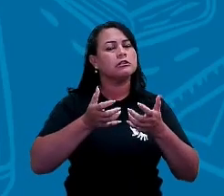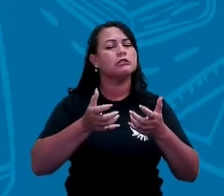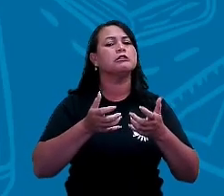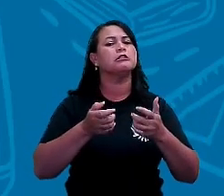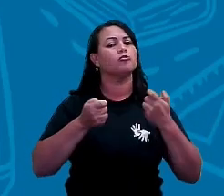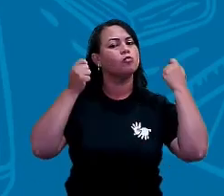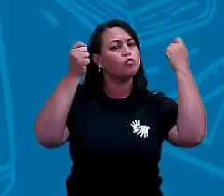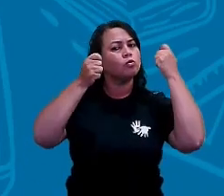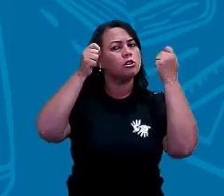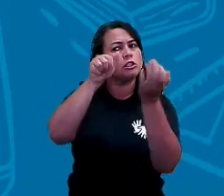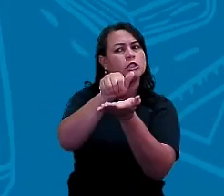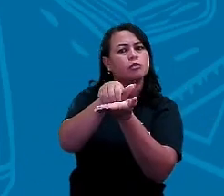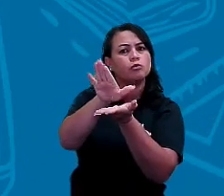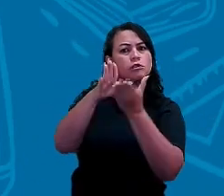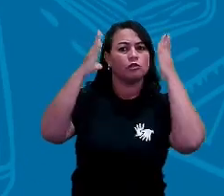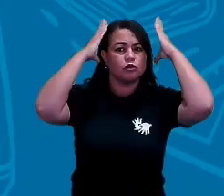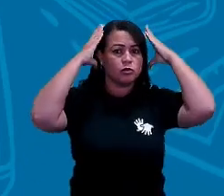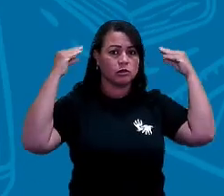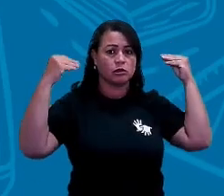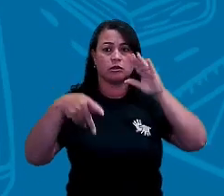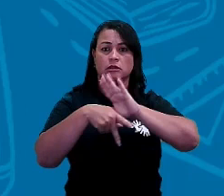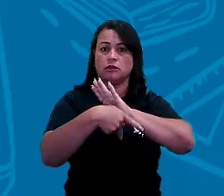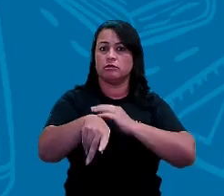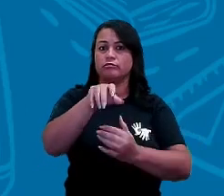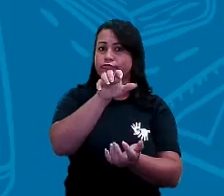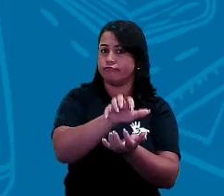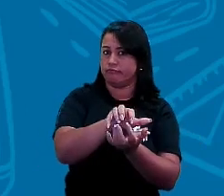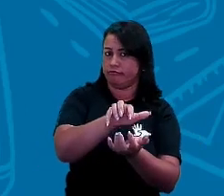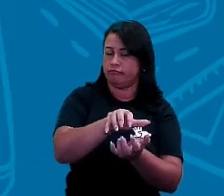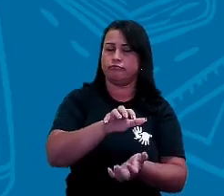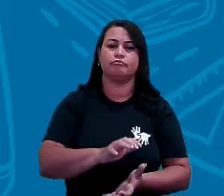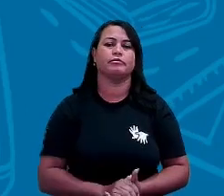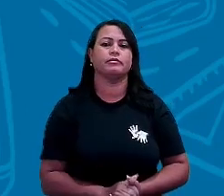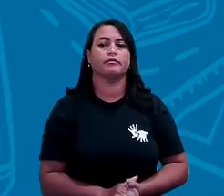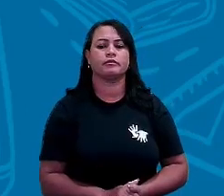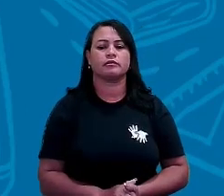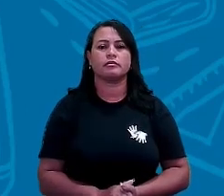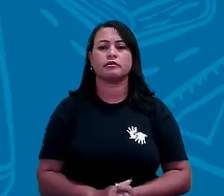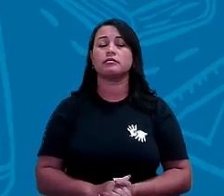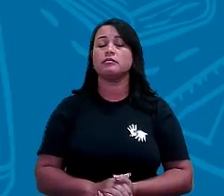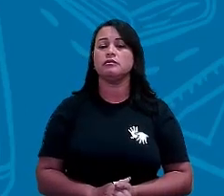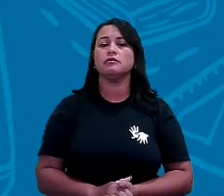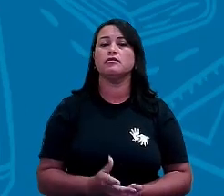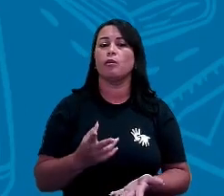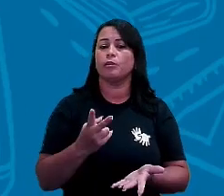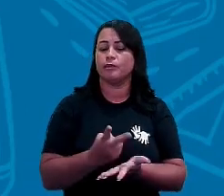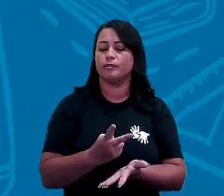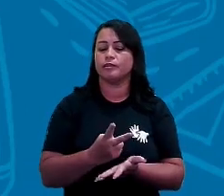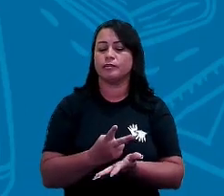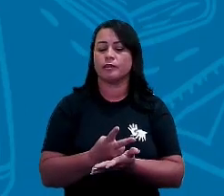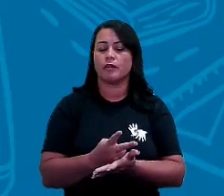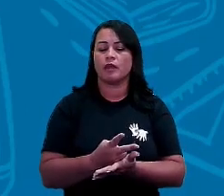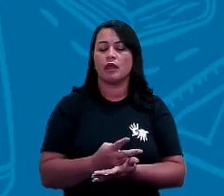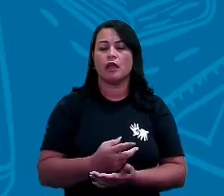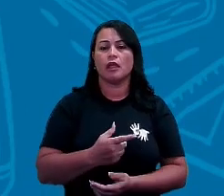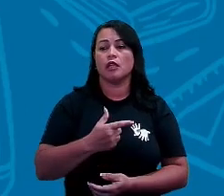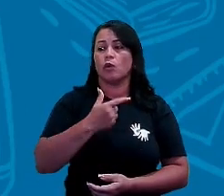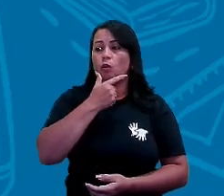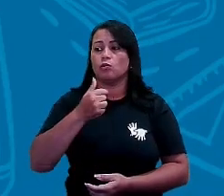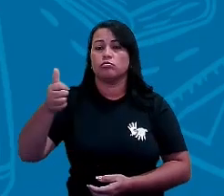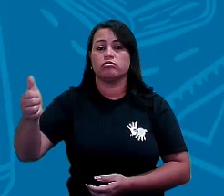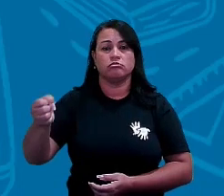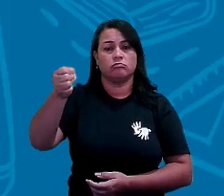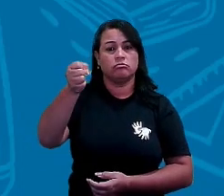lutaram para expulsar os holandeses daqui de Pernambuco. Tá certo? Então, vamos continuar. Assumiu a liderança